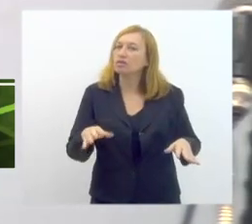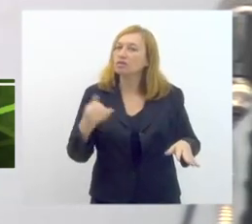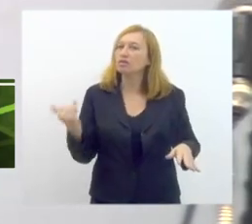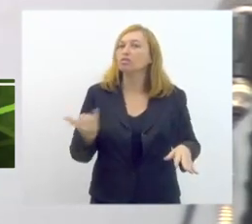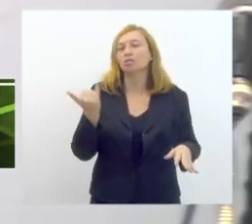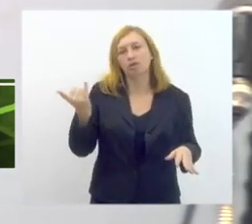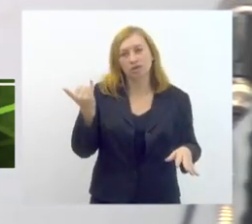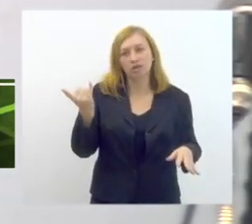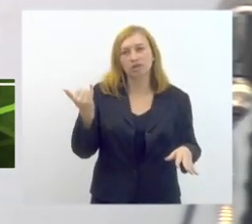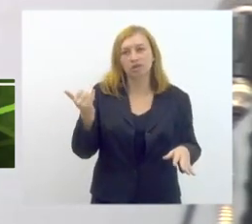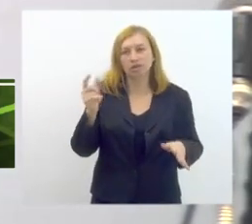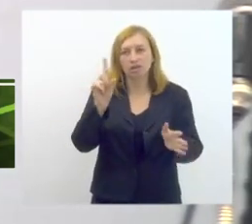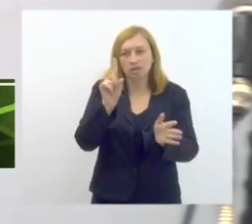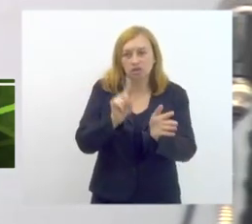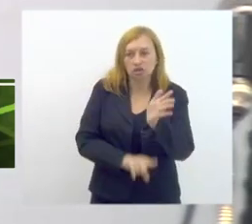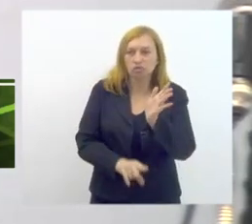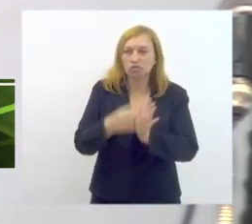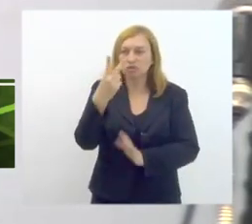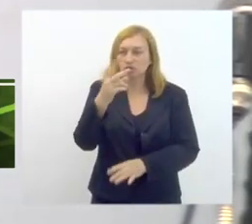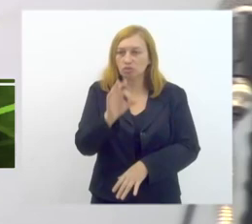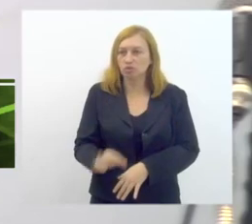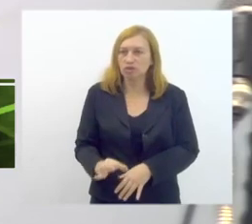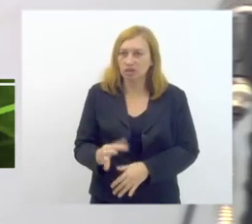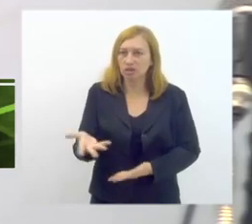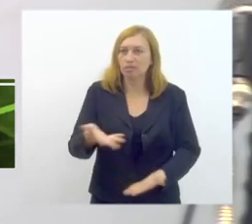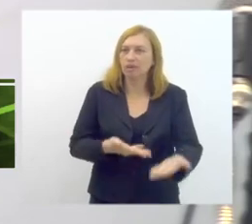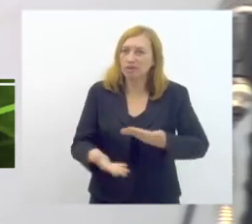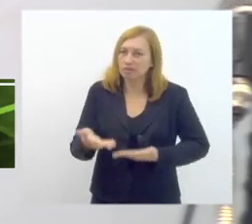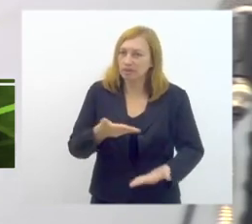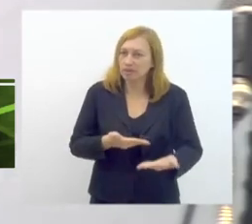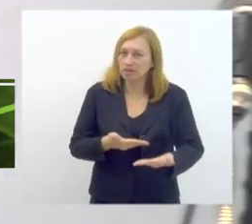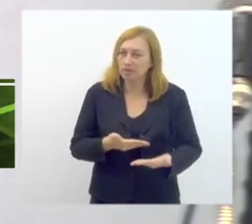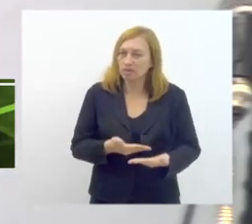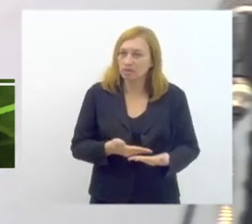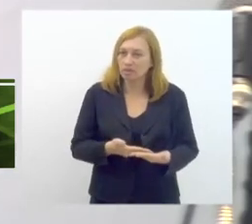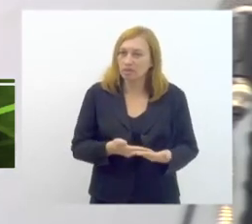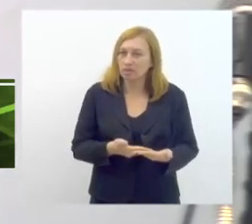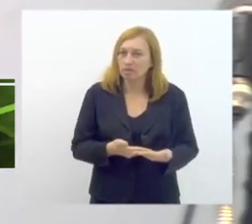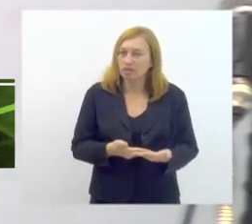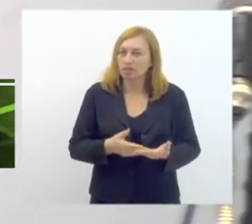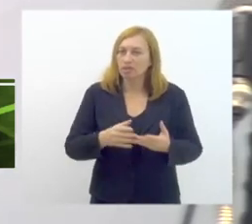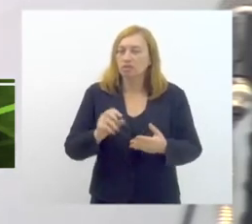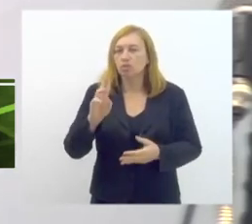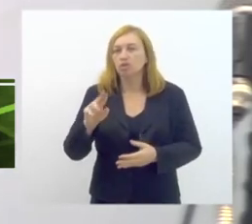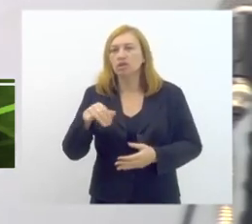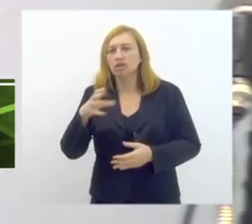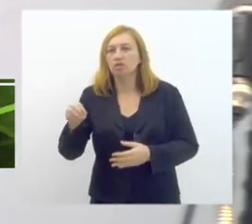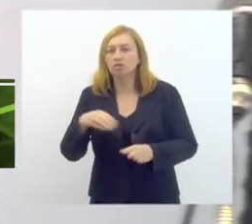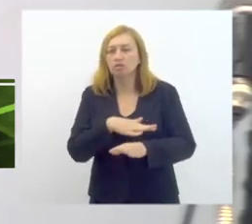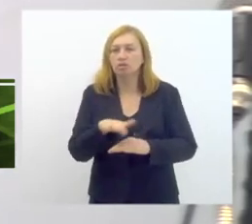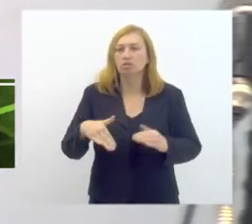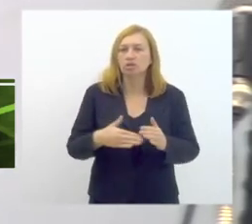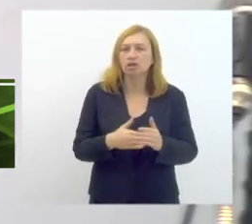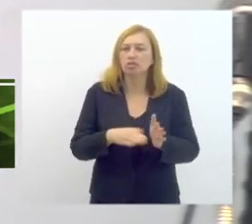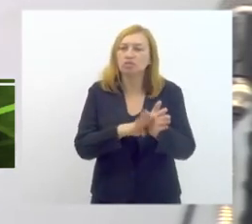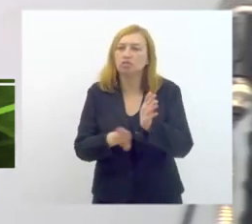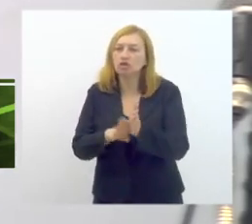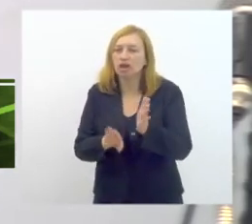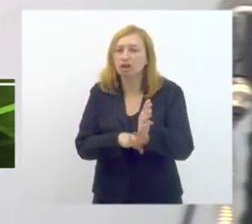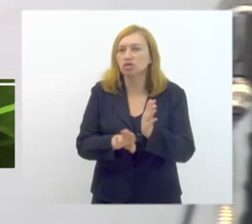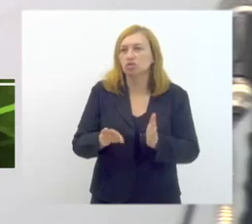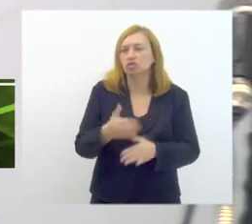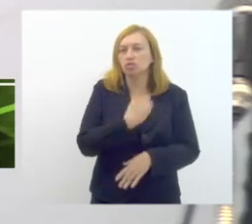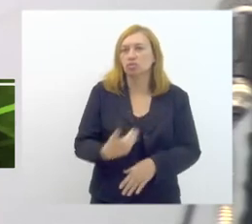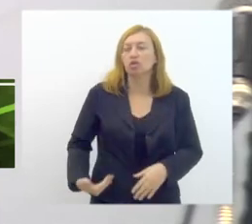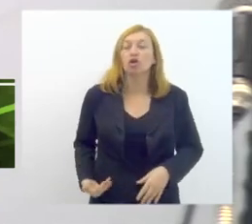durante a pandemia, significou uma redução de 2% na participação da União no total dos gastos públicos. Eu